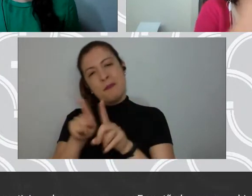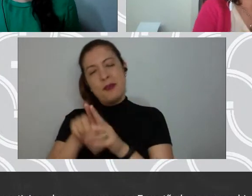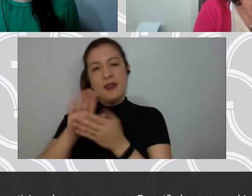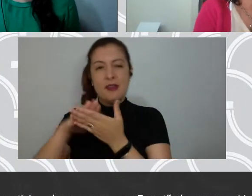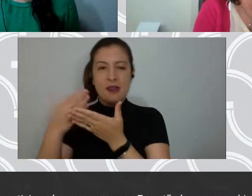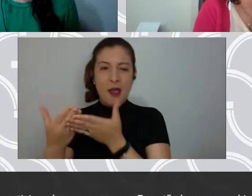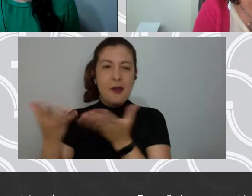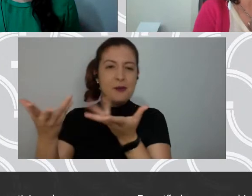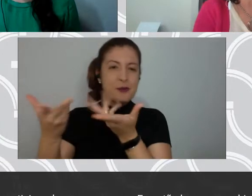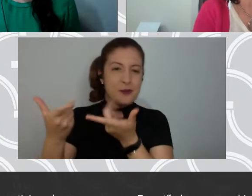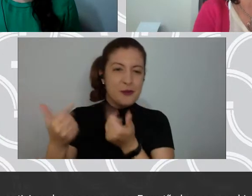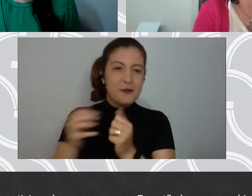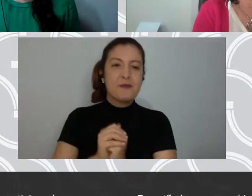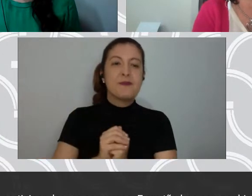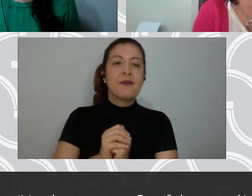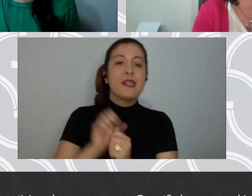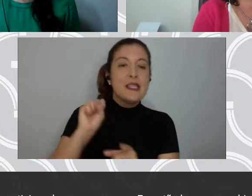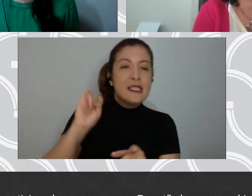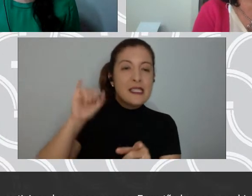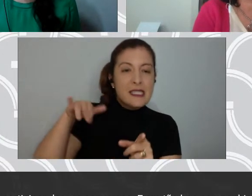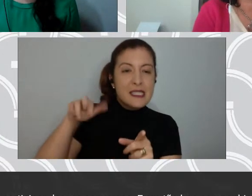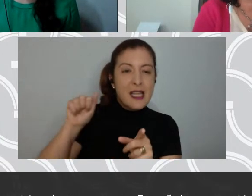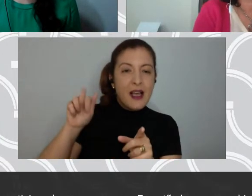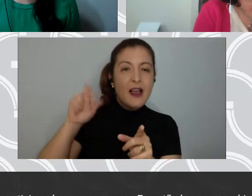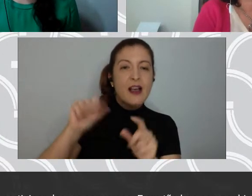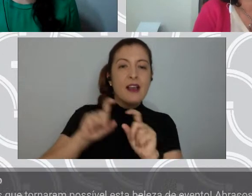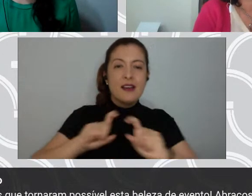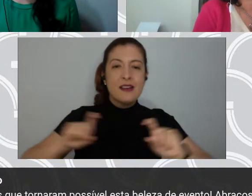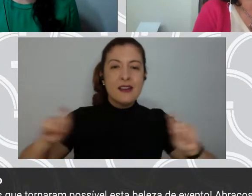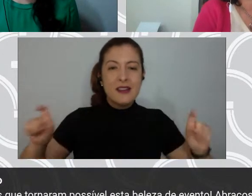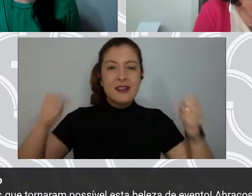participar dessas conversas e em tão boa companhia no chat. E